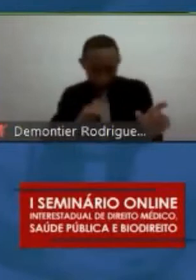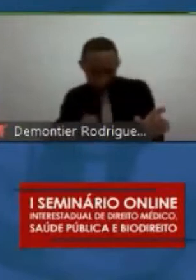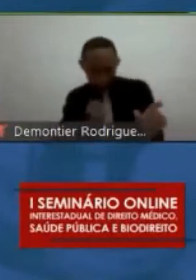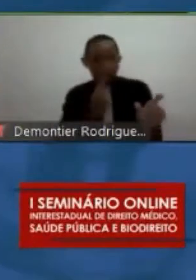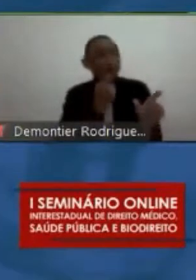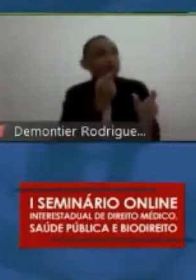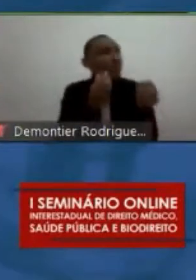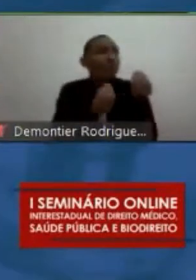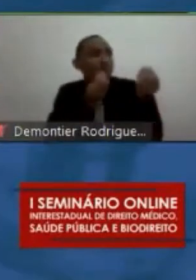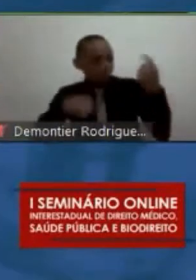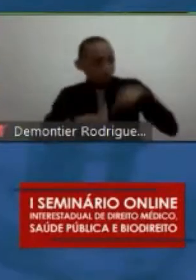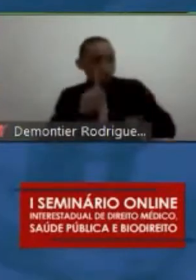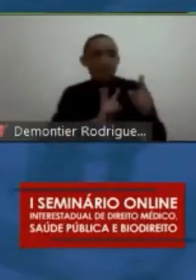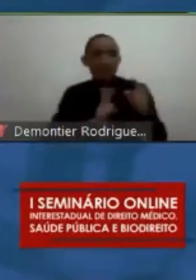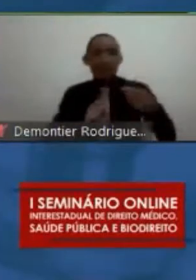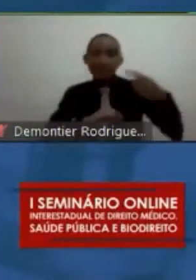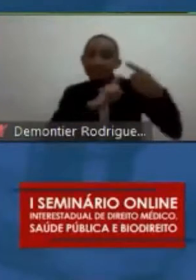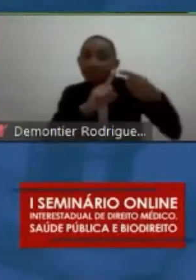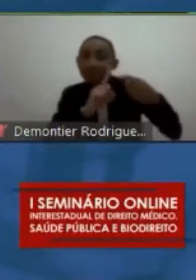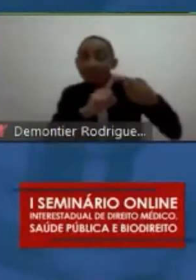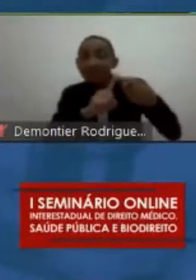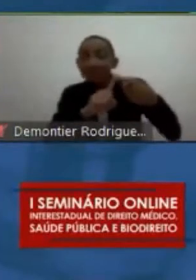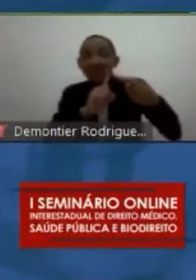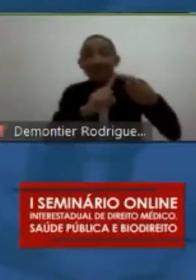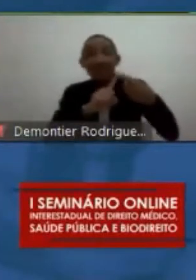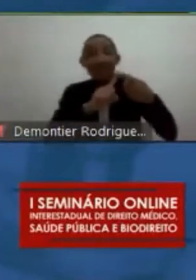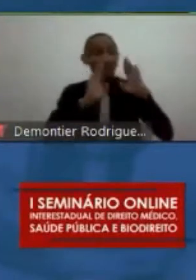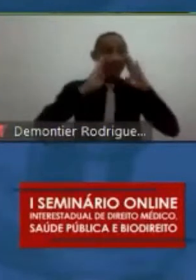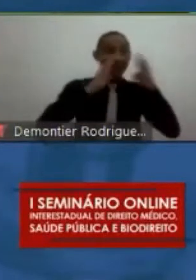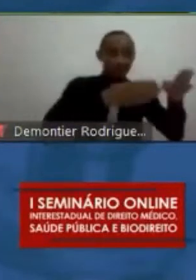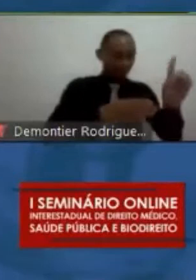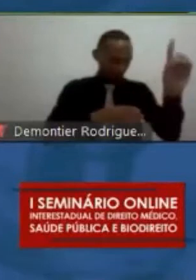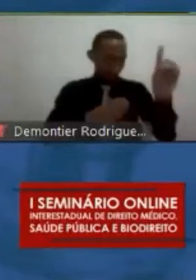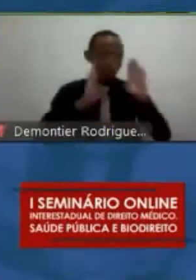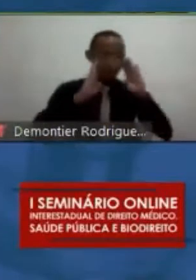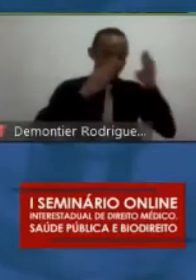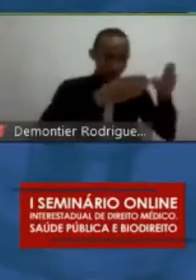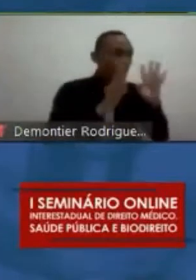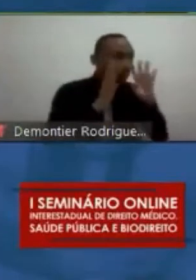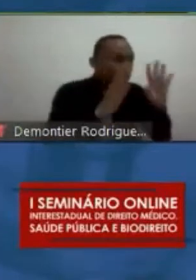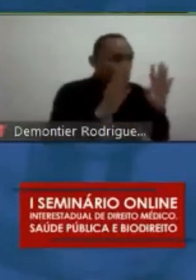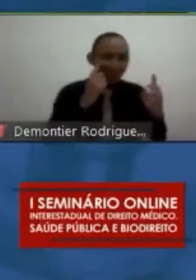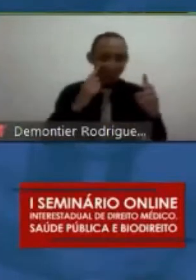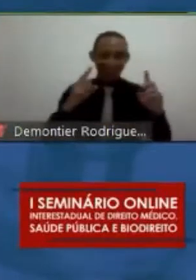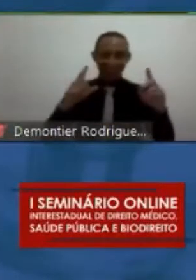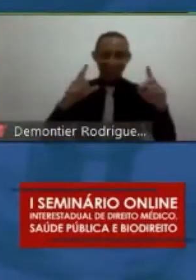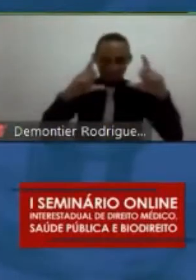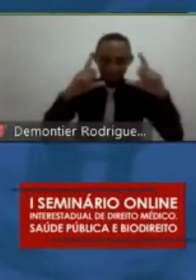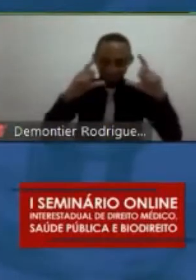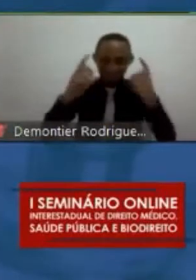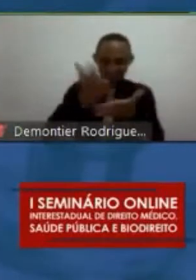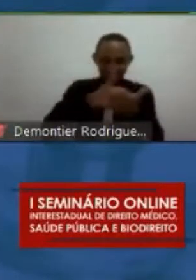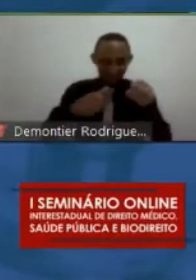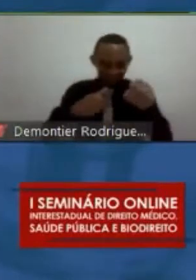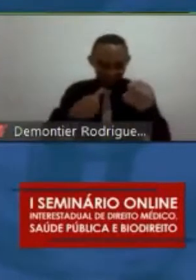coisas principais. Primeiro, a gente poderia dizer que é o foco no paciente. Como vocês podem ver nessa ilustração, o paciente está no centro